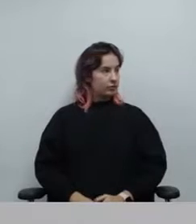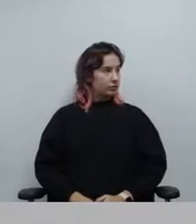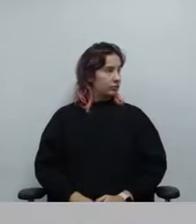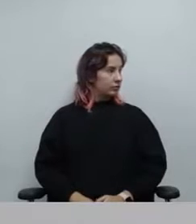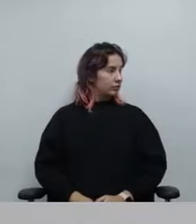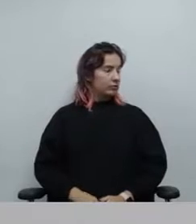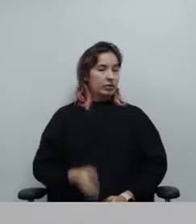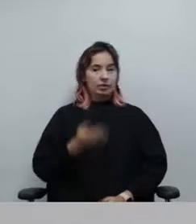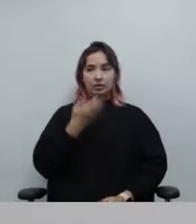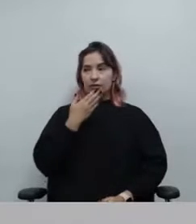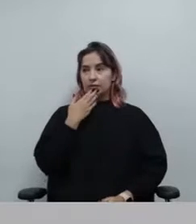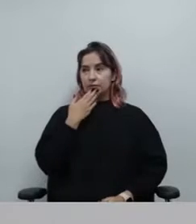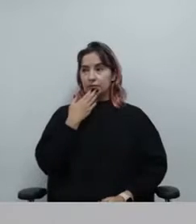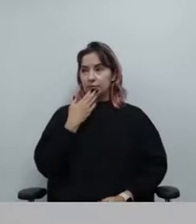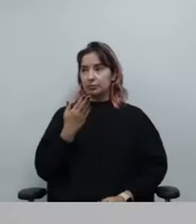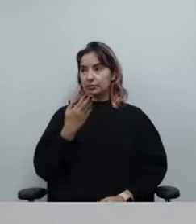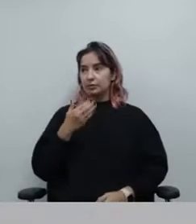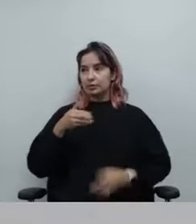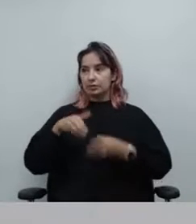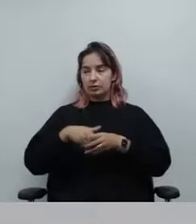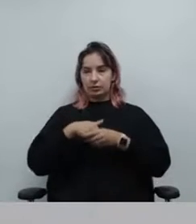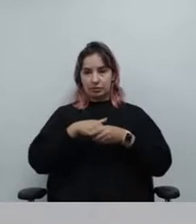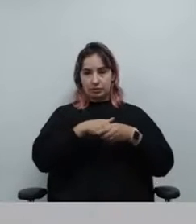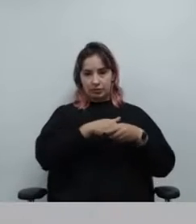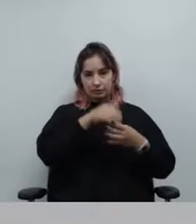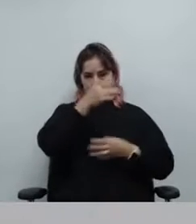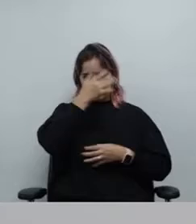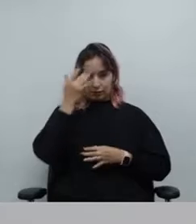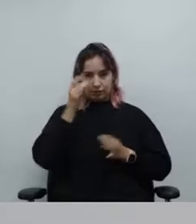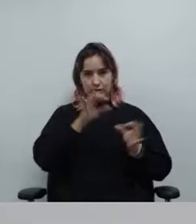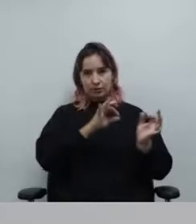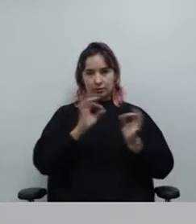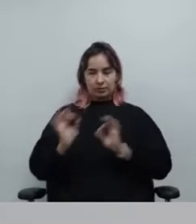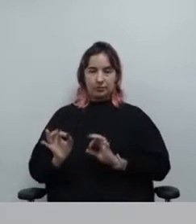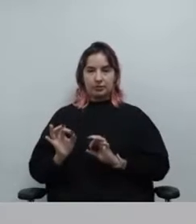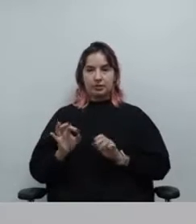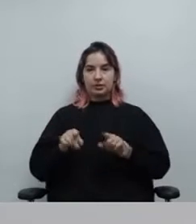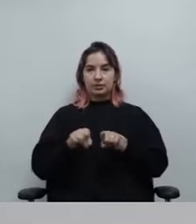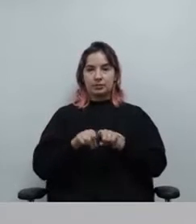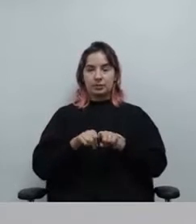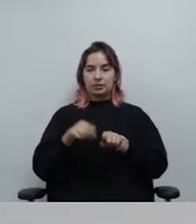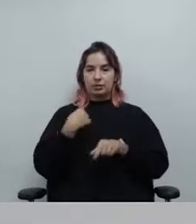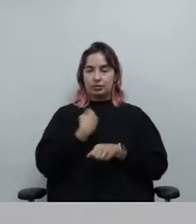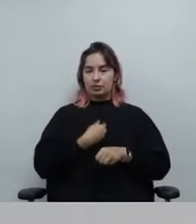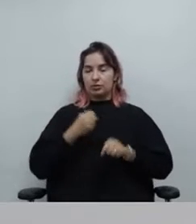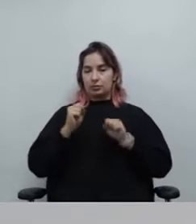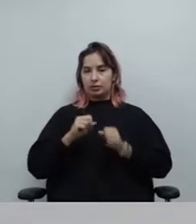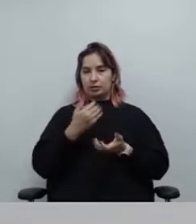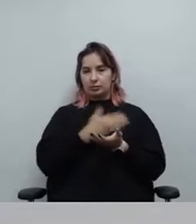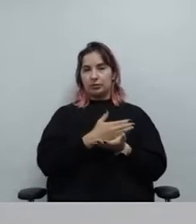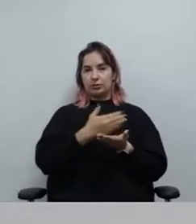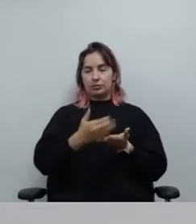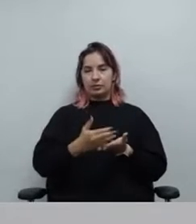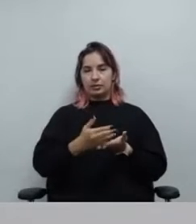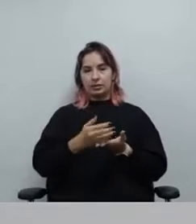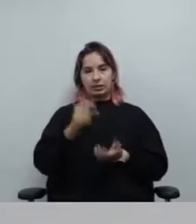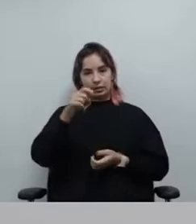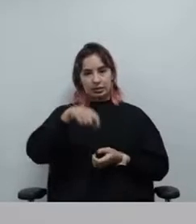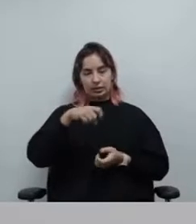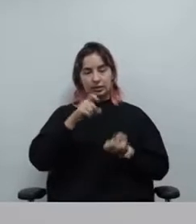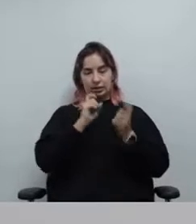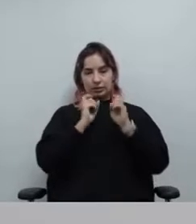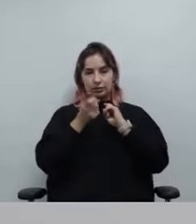Eu vou pedir, cumprimentar o público que nos acompanha aqui, para que a gente possa iniciar também essa